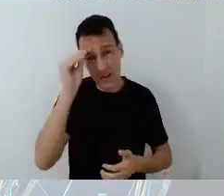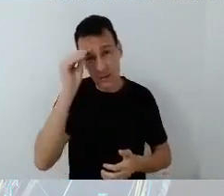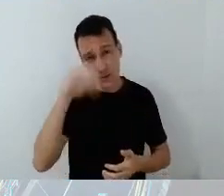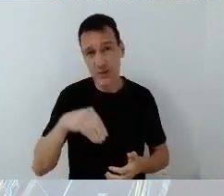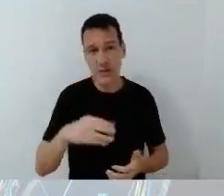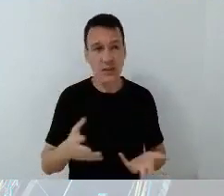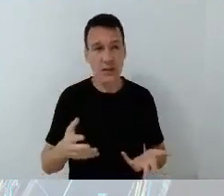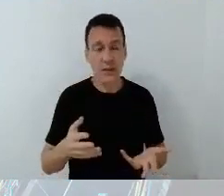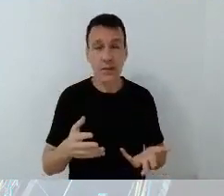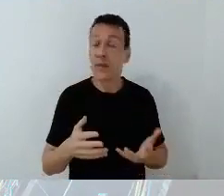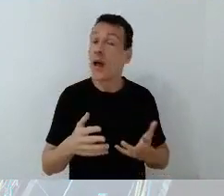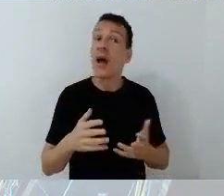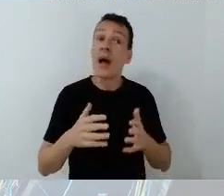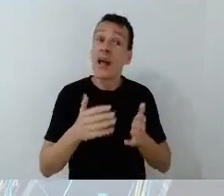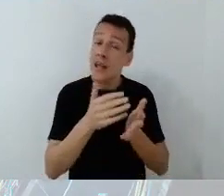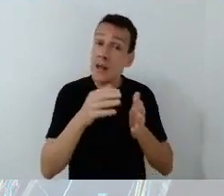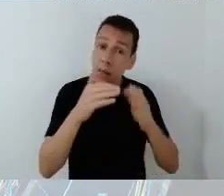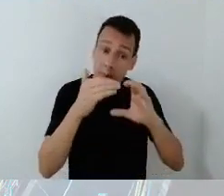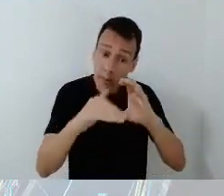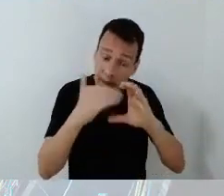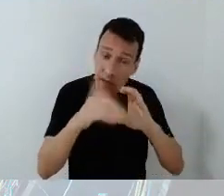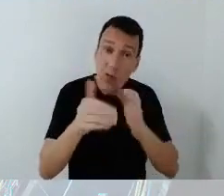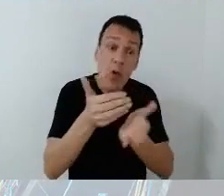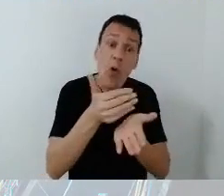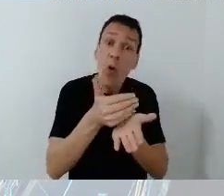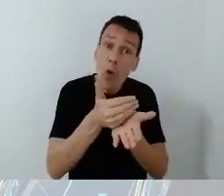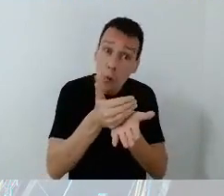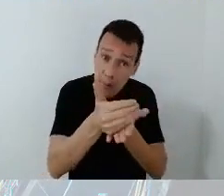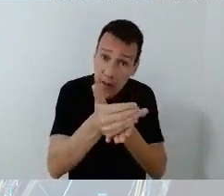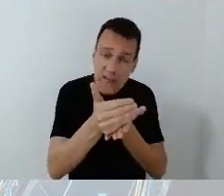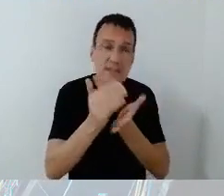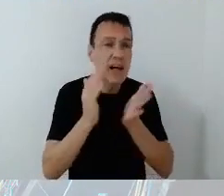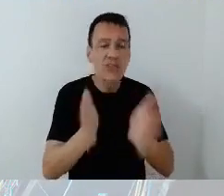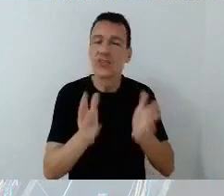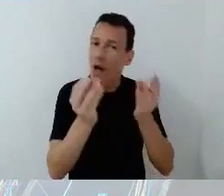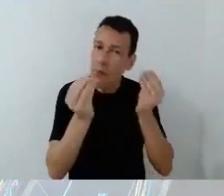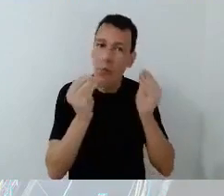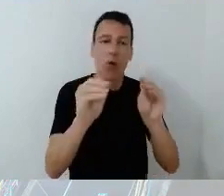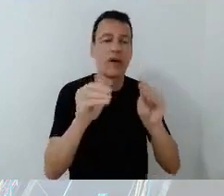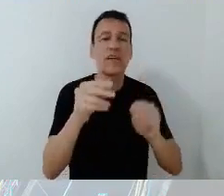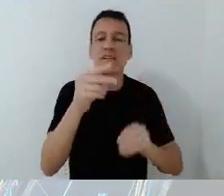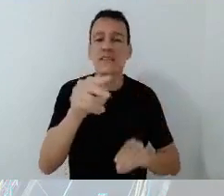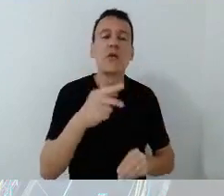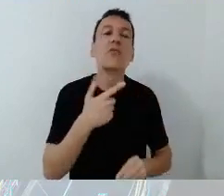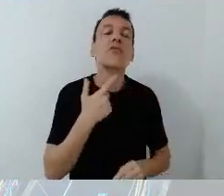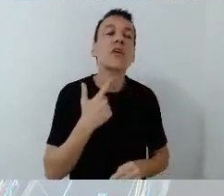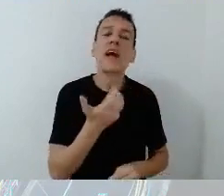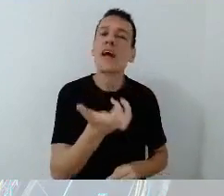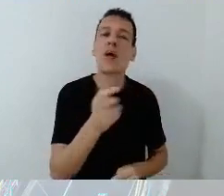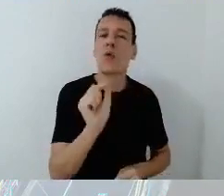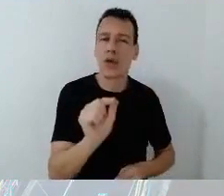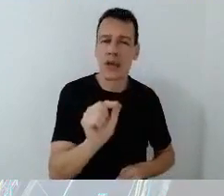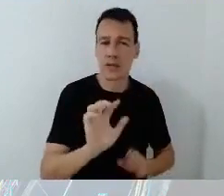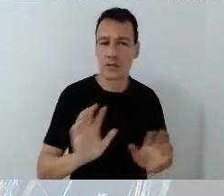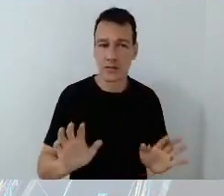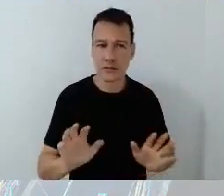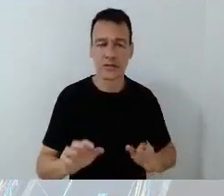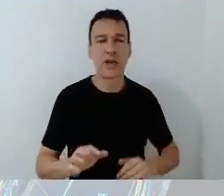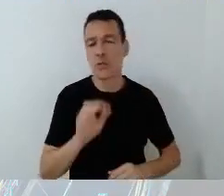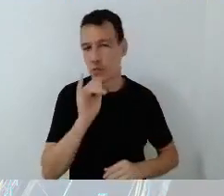você espera. Seu nome, mano. Adilson. Vou simular um e-mail,